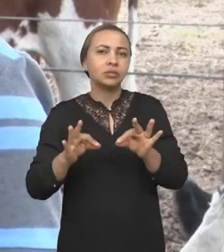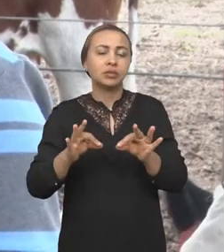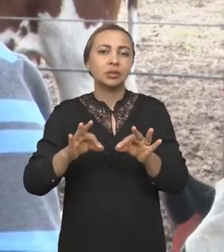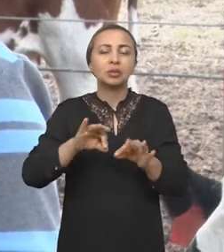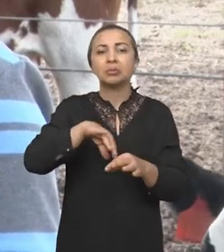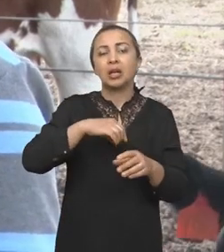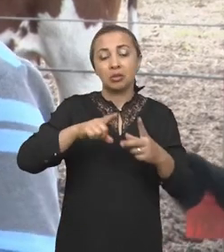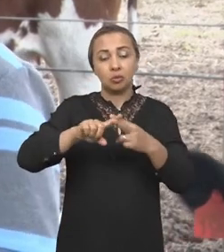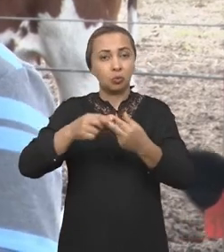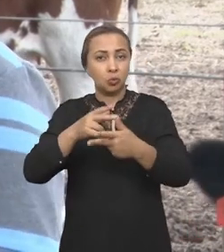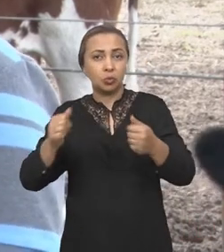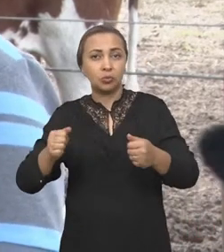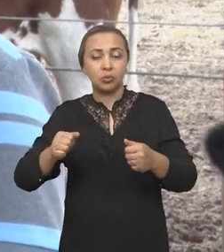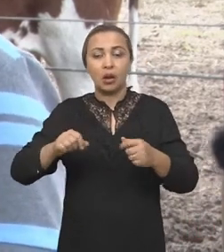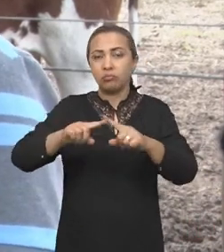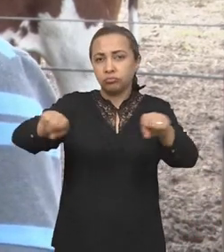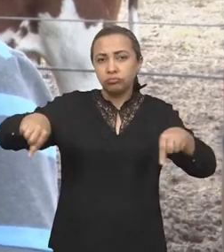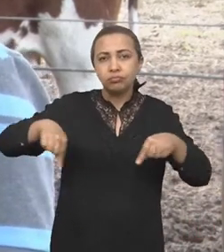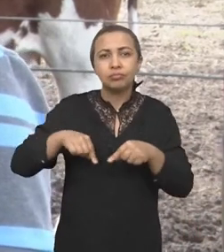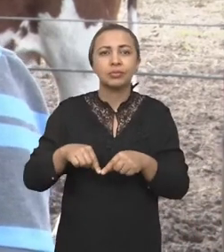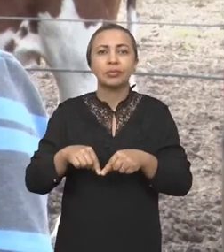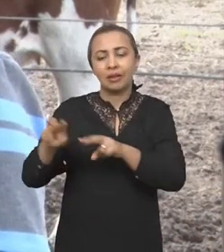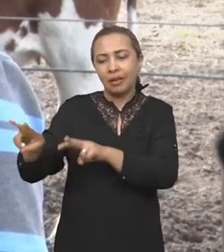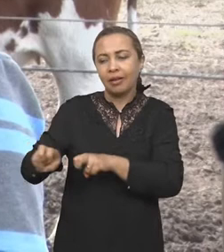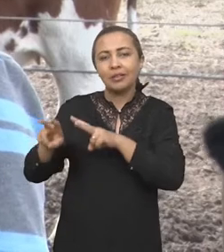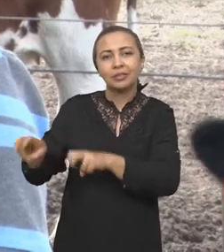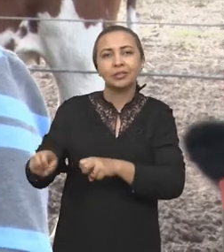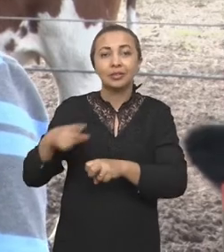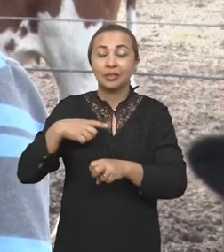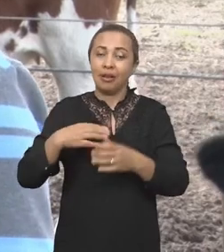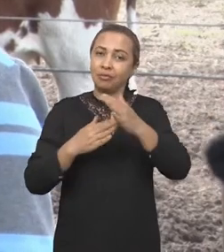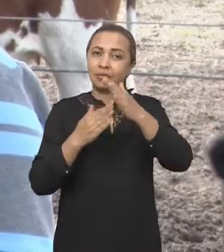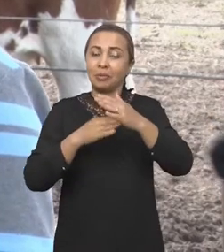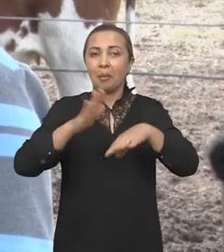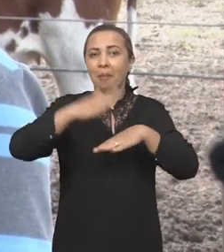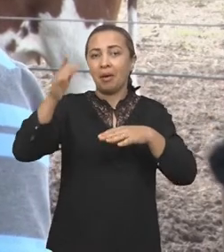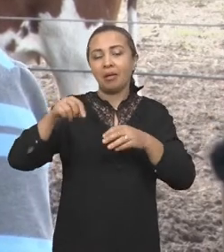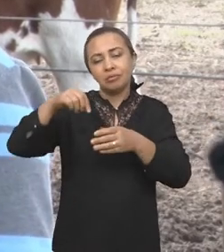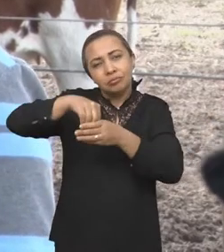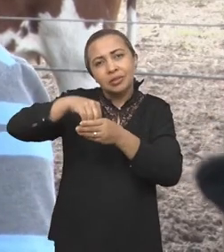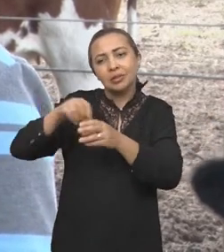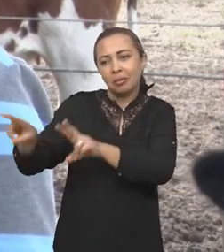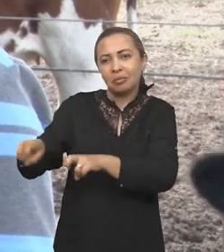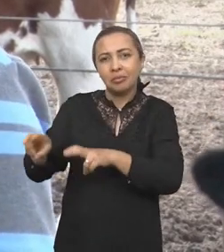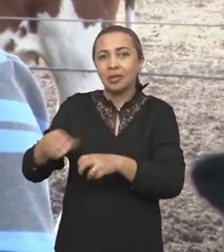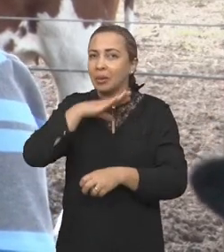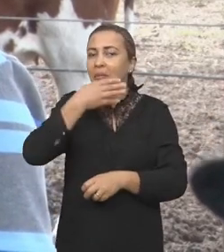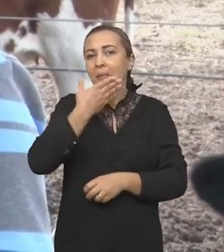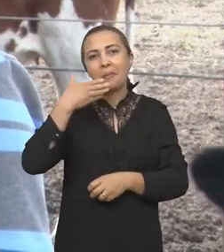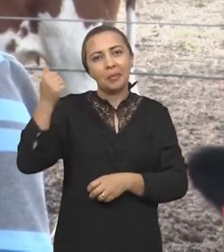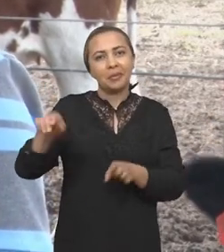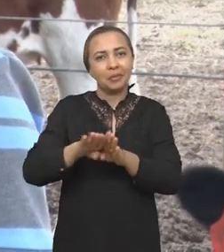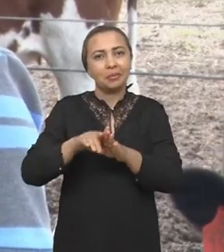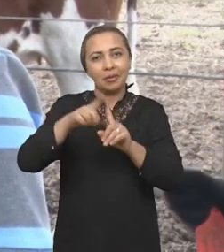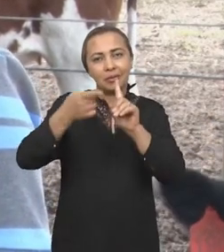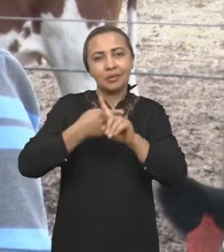da propriedade. Então a gente vai ter um tempo maior para fazer isso dentro da propriedade e melhorar, consequentemente, os índices reprodutivos